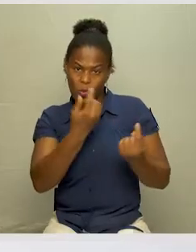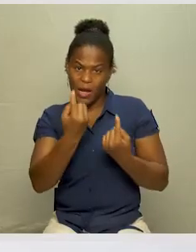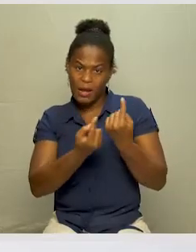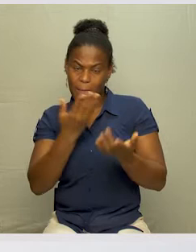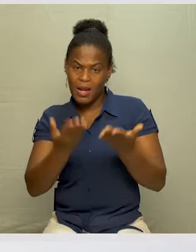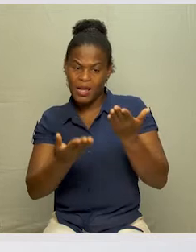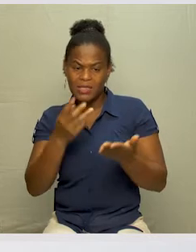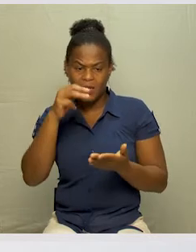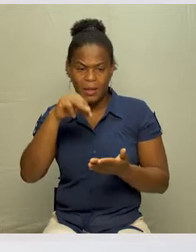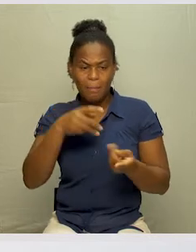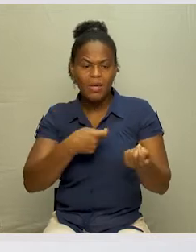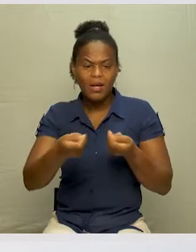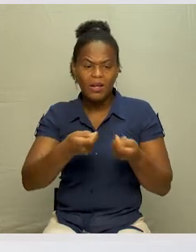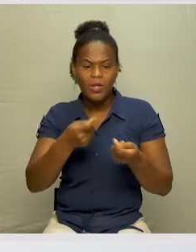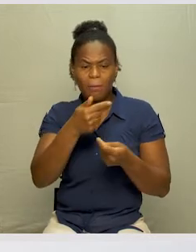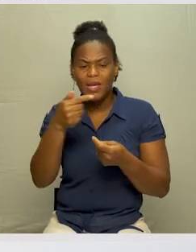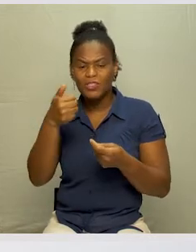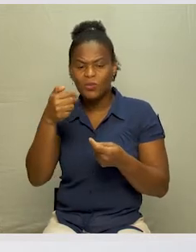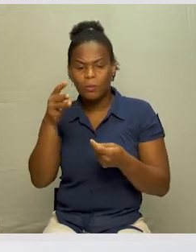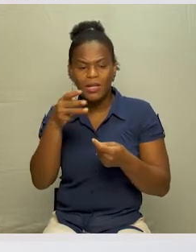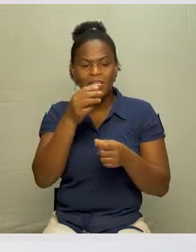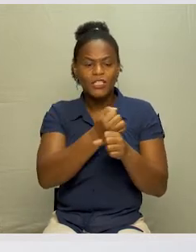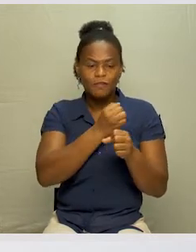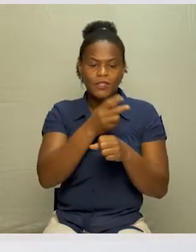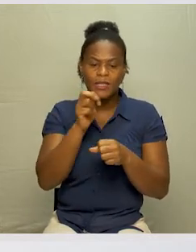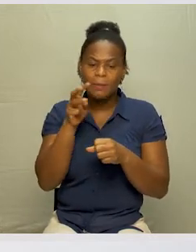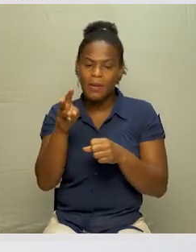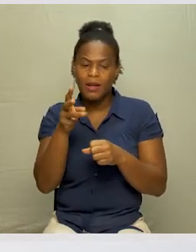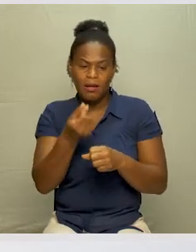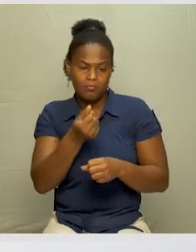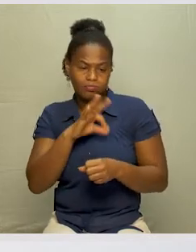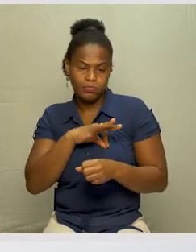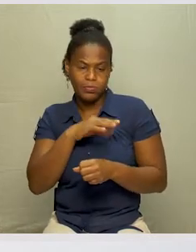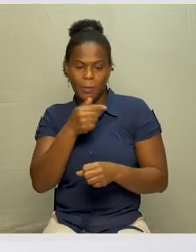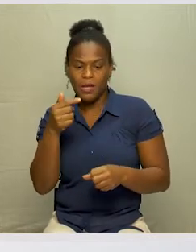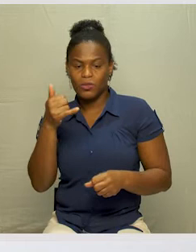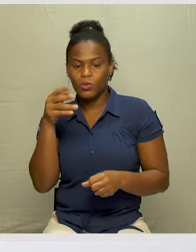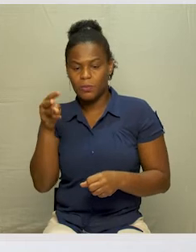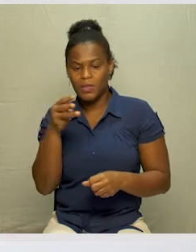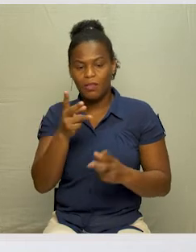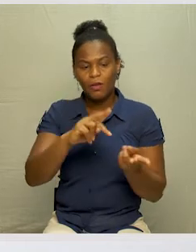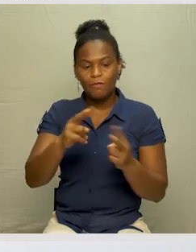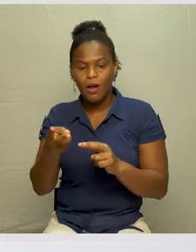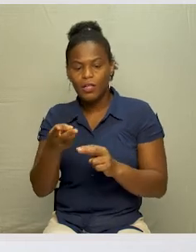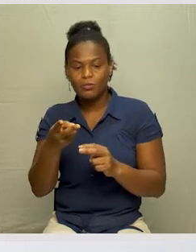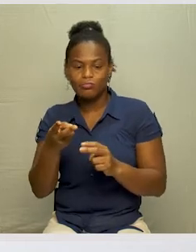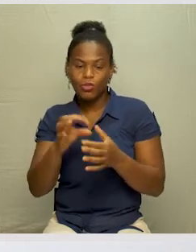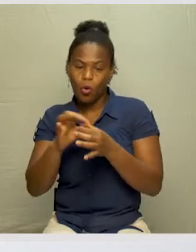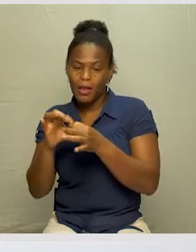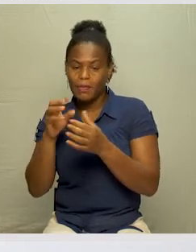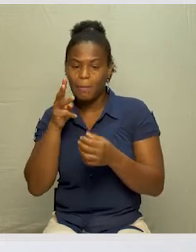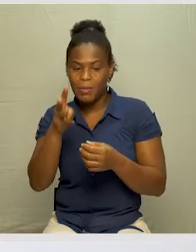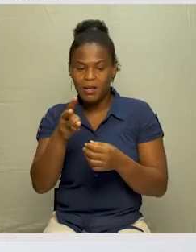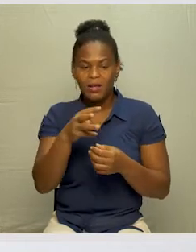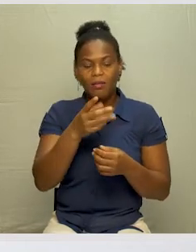de mercadorias, menos 5.000, serviços, 3.000, rendimentos, menos 2.000, transferências correntes,